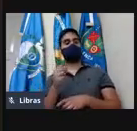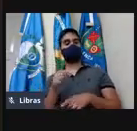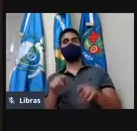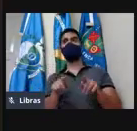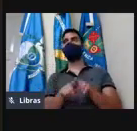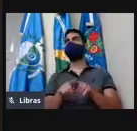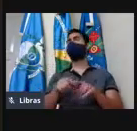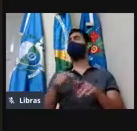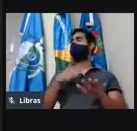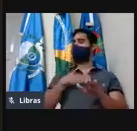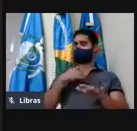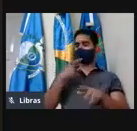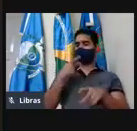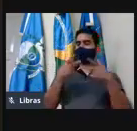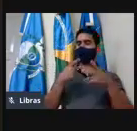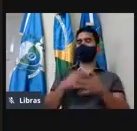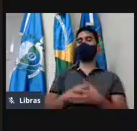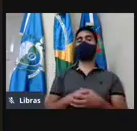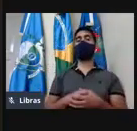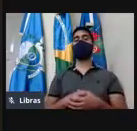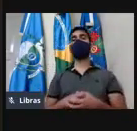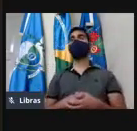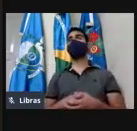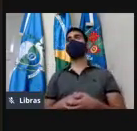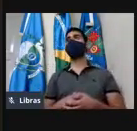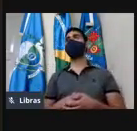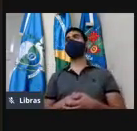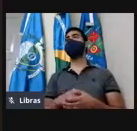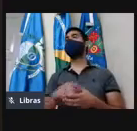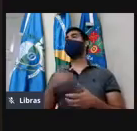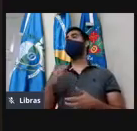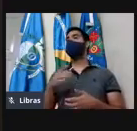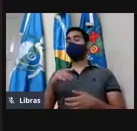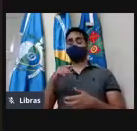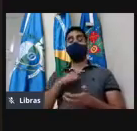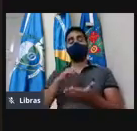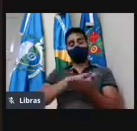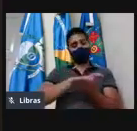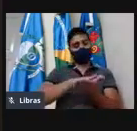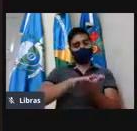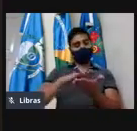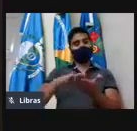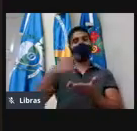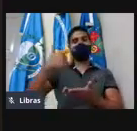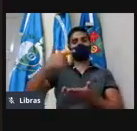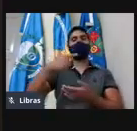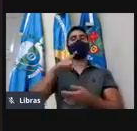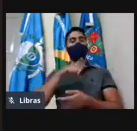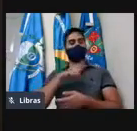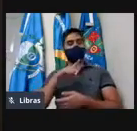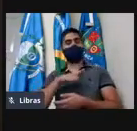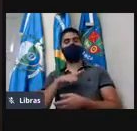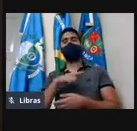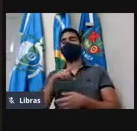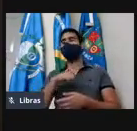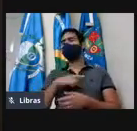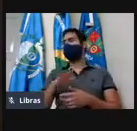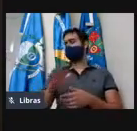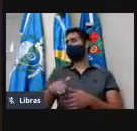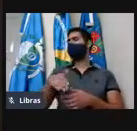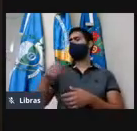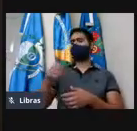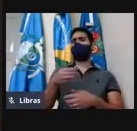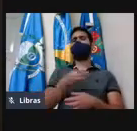quem aqui vos fala, que vai sair essa segunda etapa lá do asfalto da Morada do Sol, para dar mais dignidade